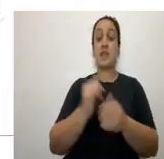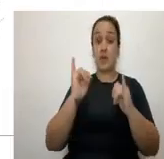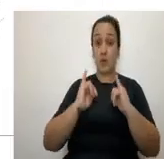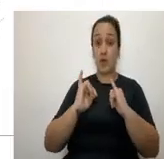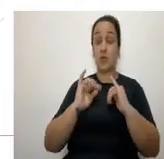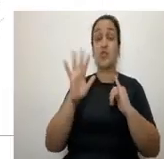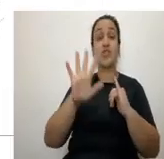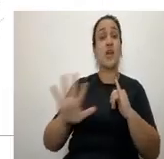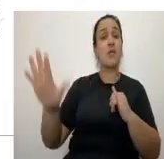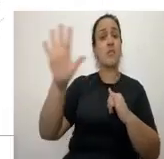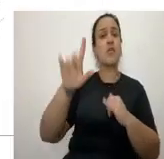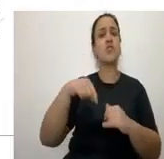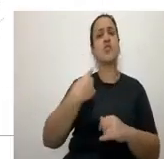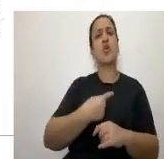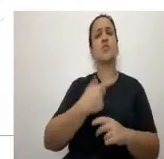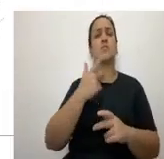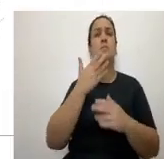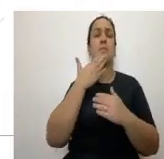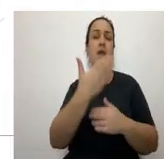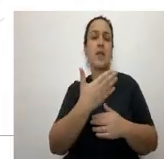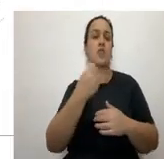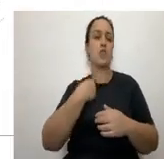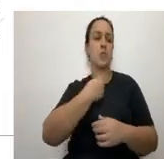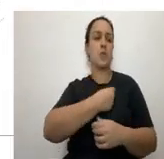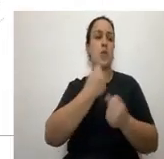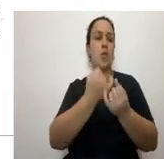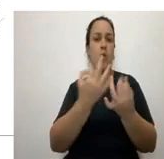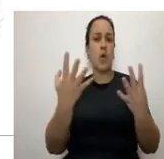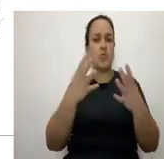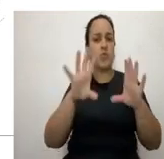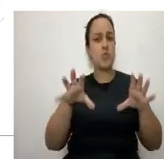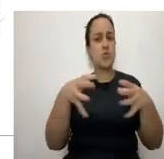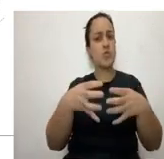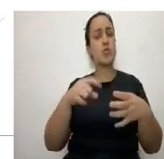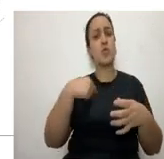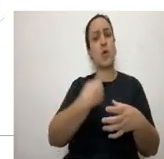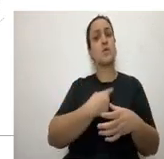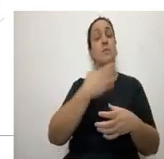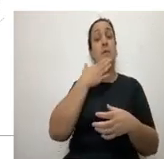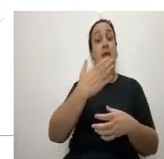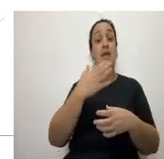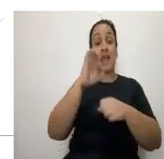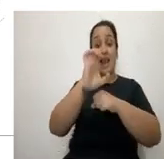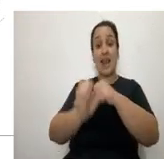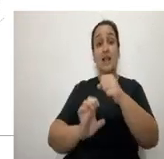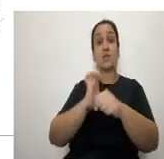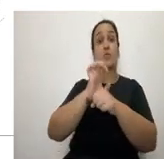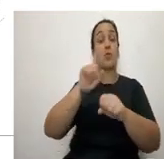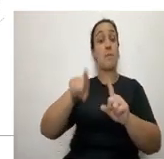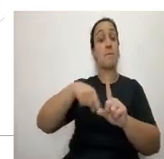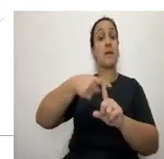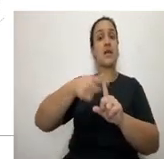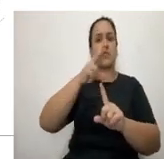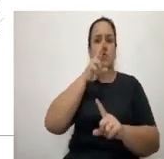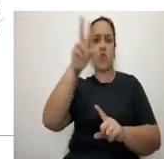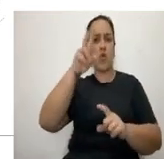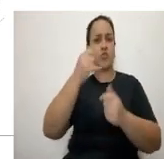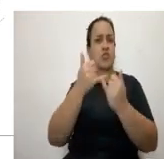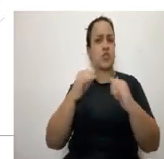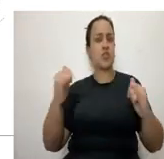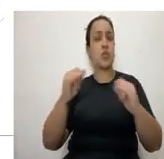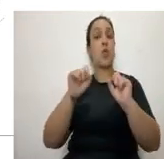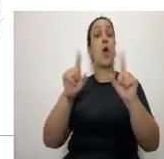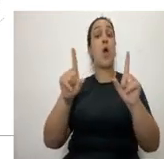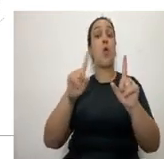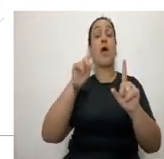meio. Tranquilo? Geralmente, quando a gente pede o conjunto dos números quânticos, a gente pede do elétron mais energético.